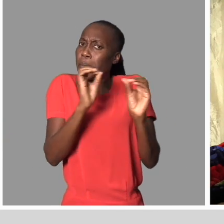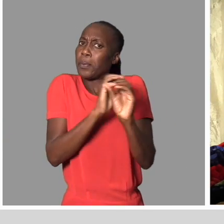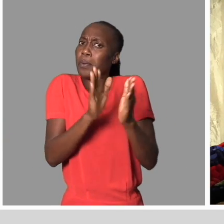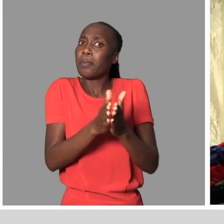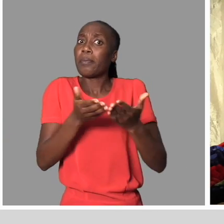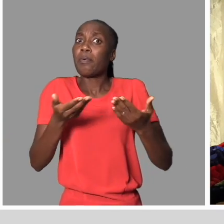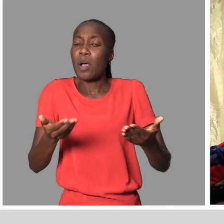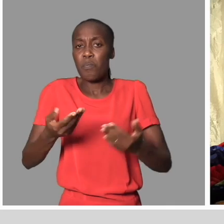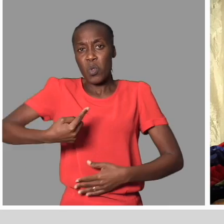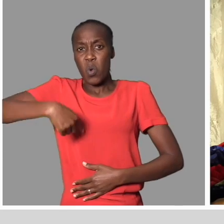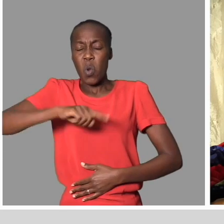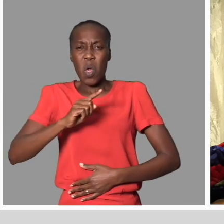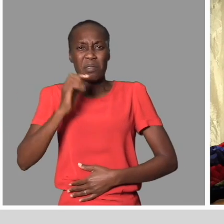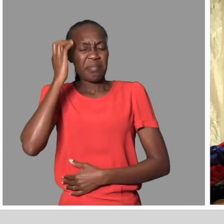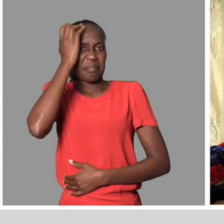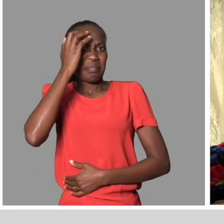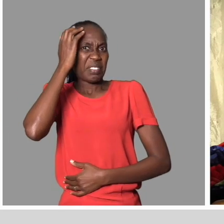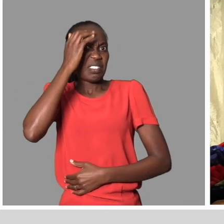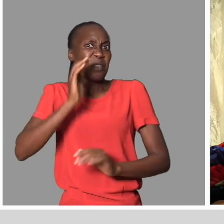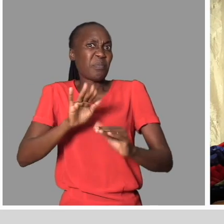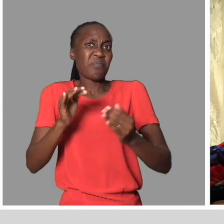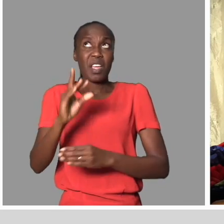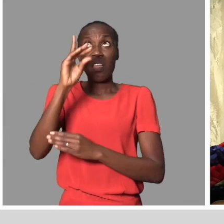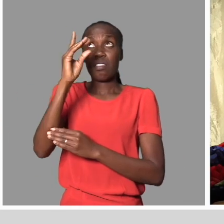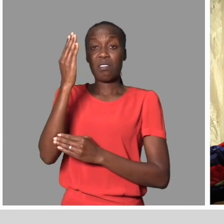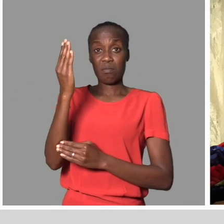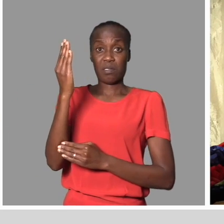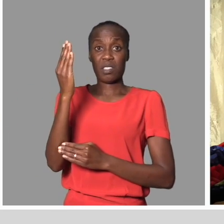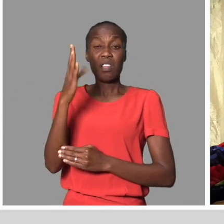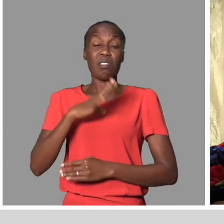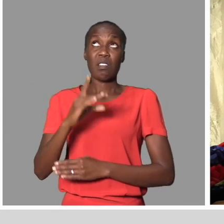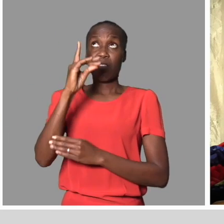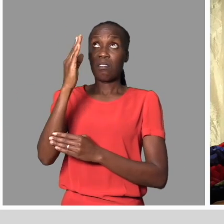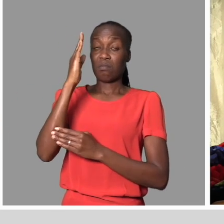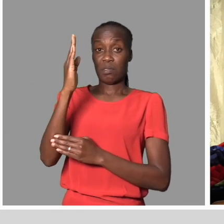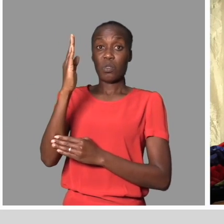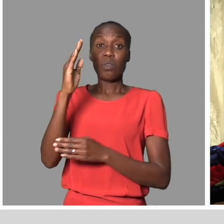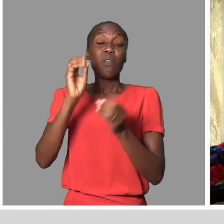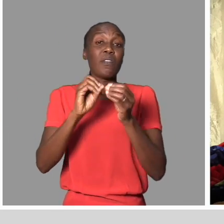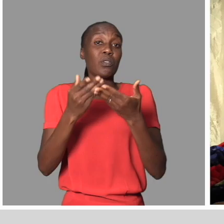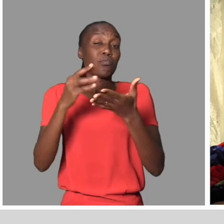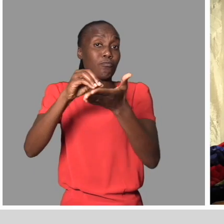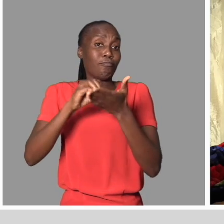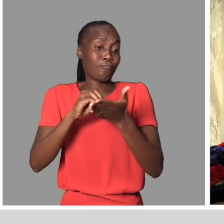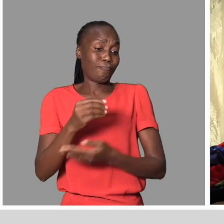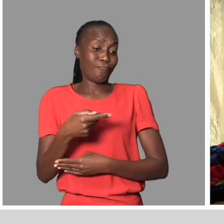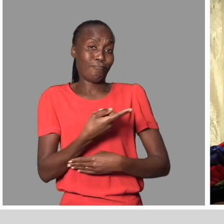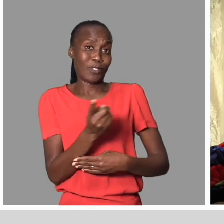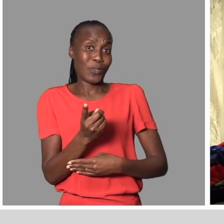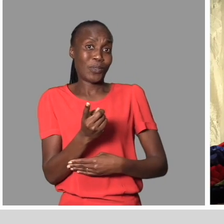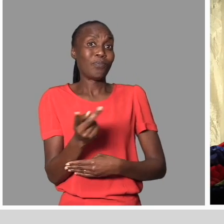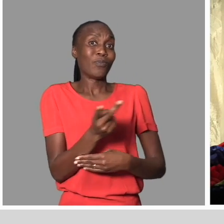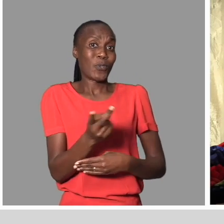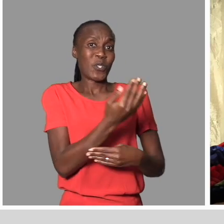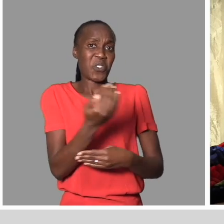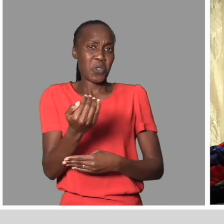problema. E nós achamos que é Deus, é um dom de Deus. Deus nos deu esses anos